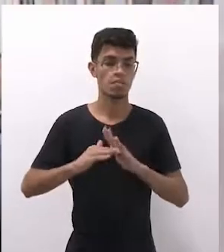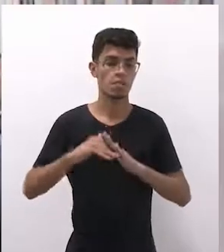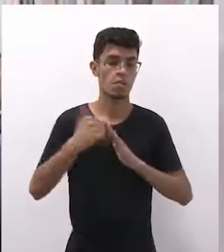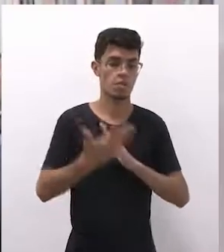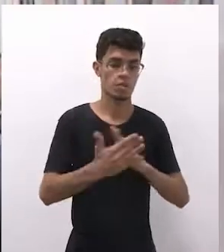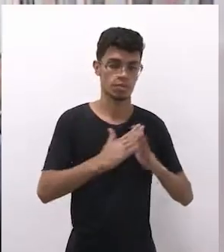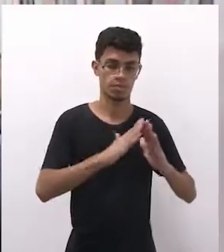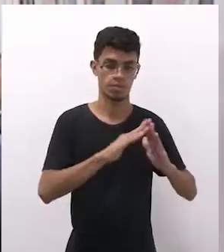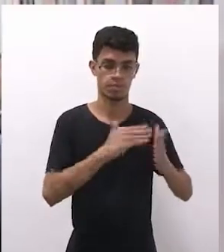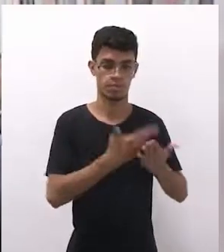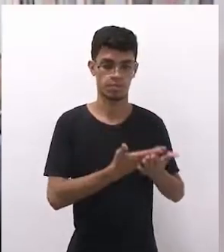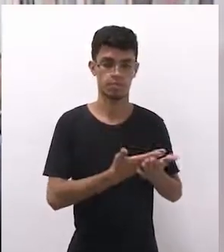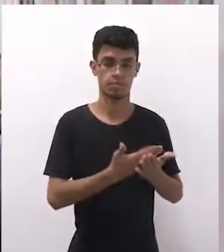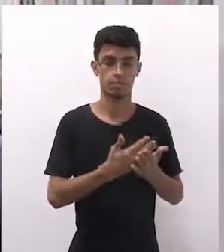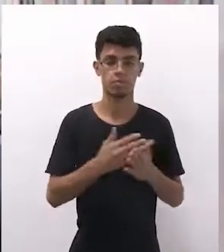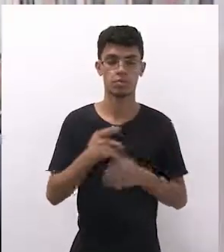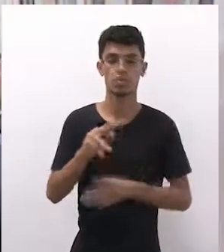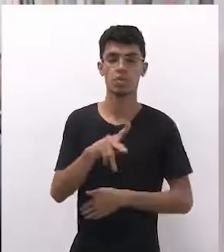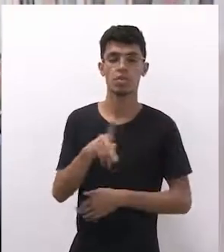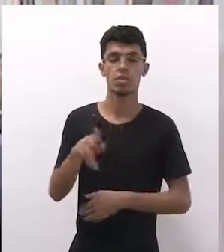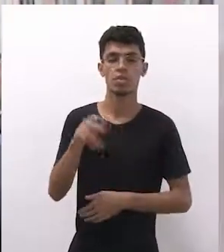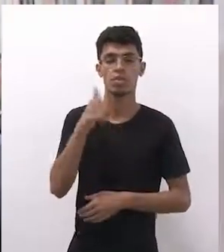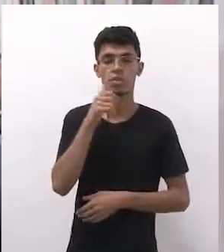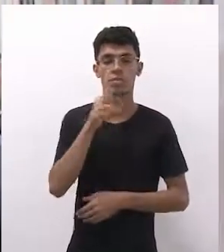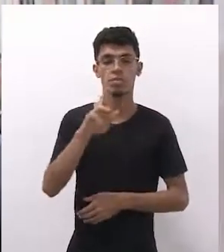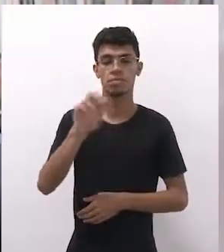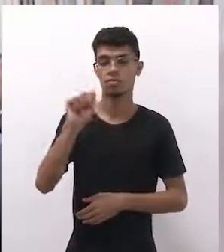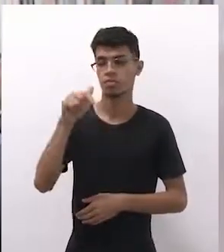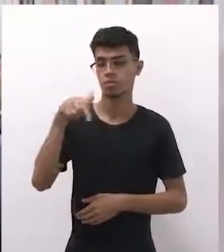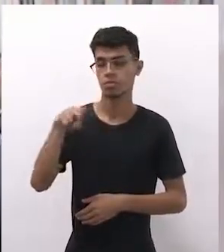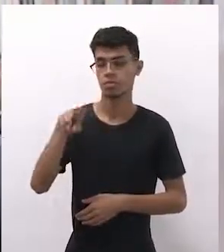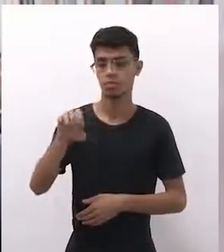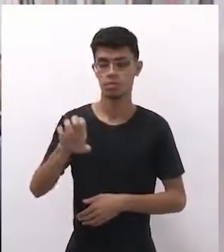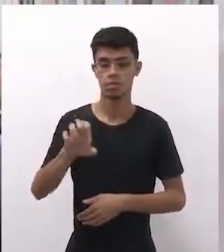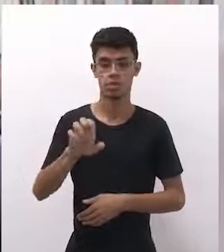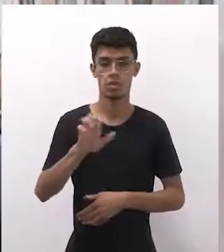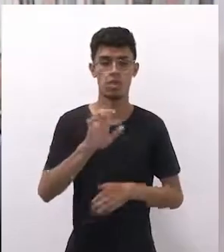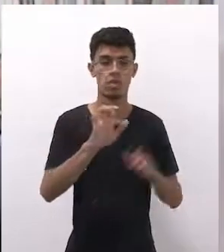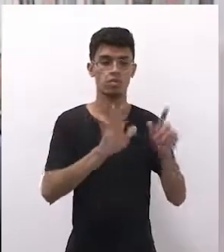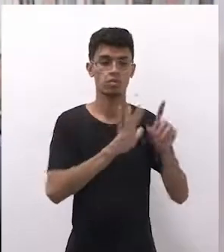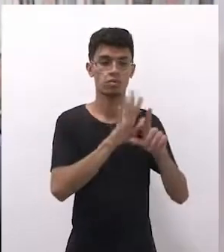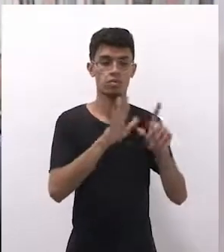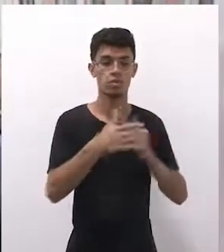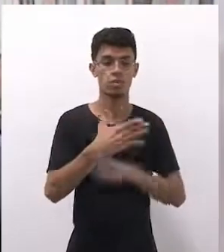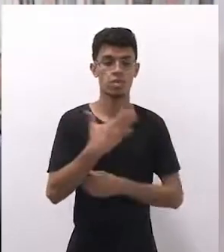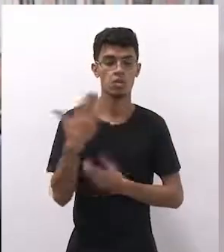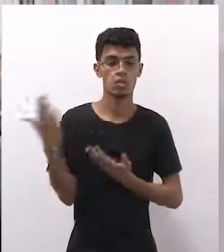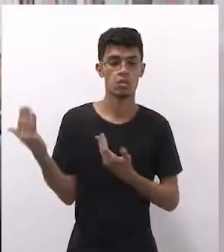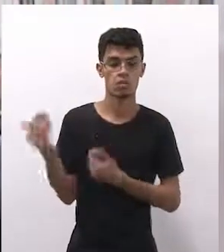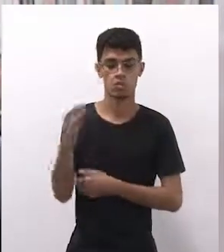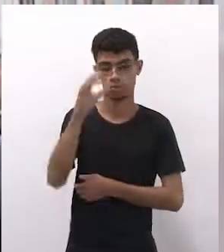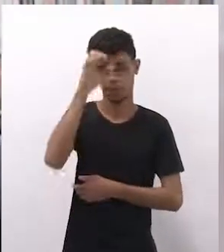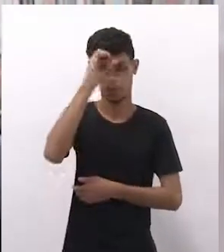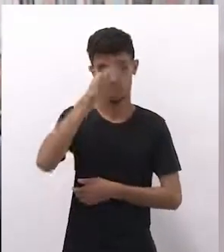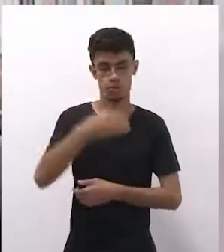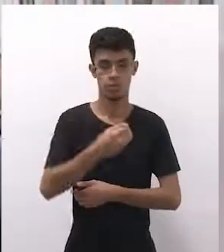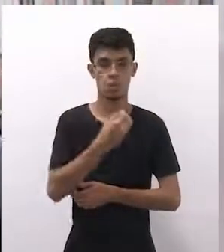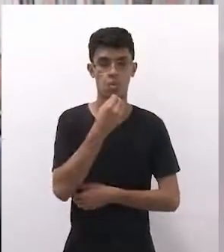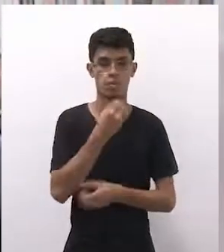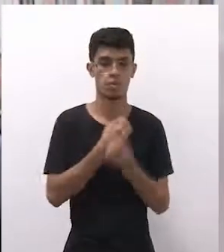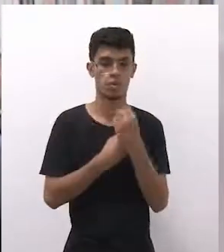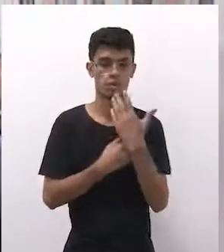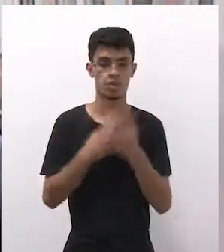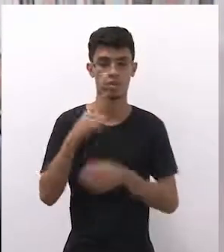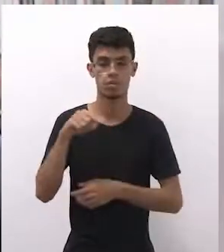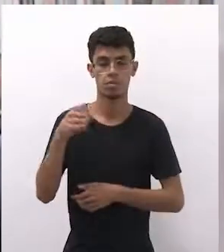A professora Raquel, ela coloca que o programa Jovem Aprendiz é uma boa oportunidade também para esses jovens, né? Queria que a senhora pudesse falar um pouquinho